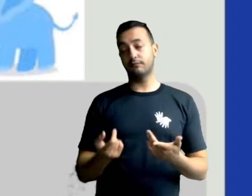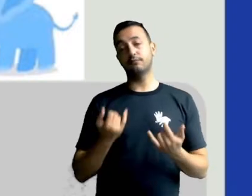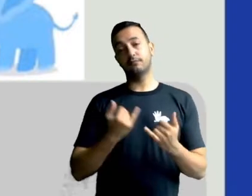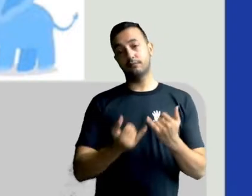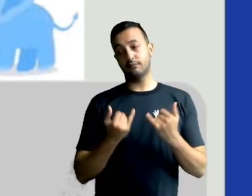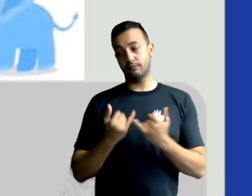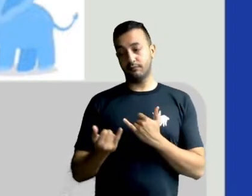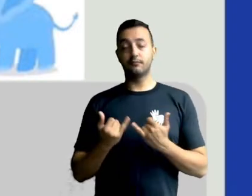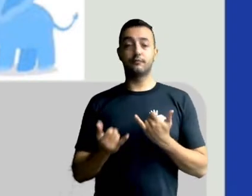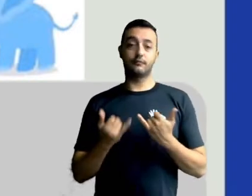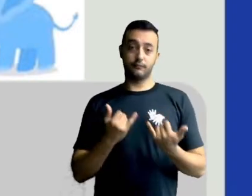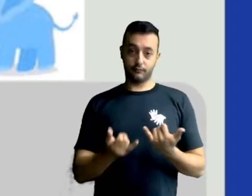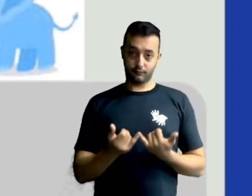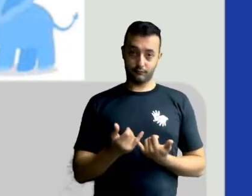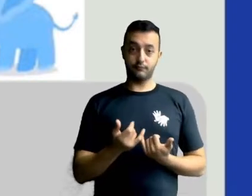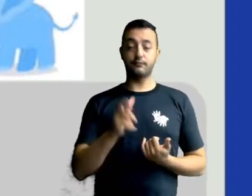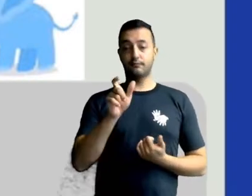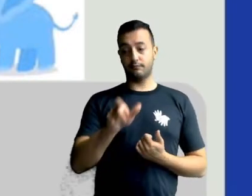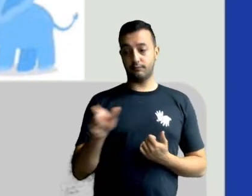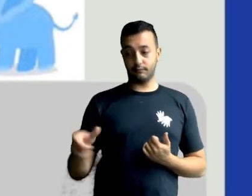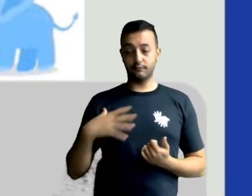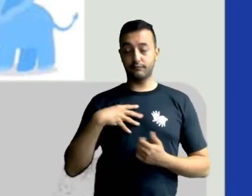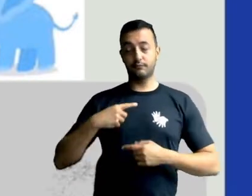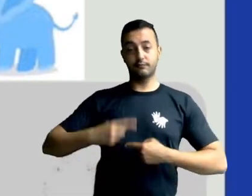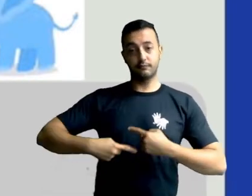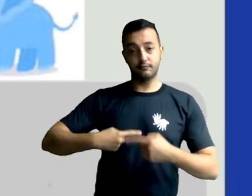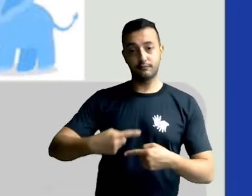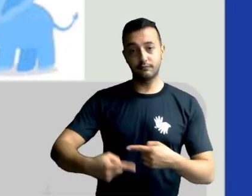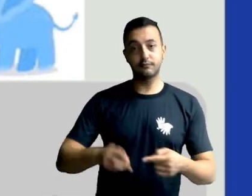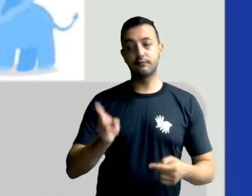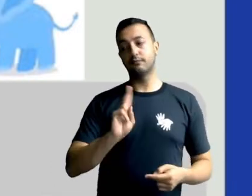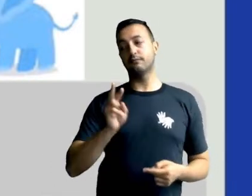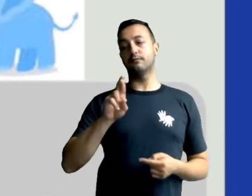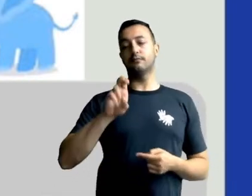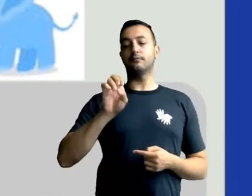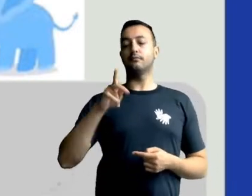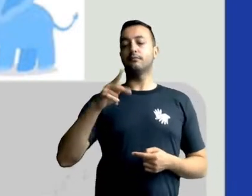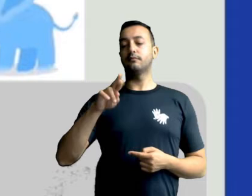seres vivos semelhantes, parecidos com você, se chama